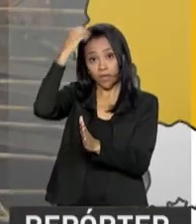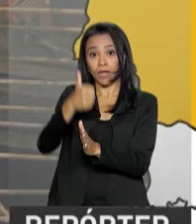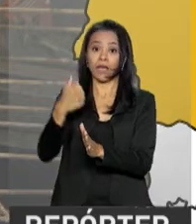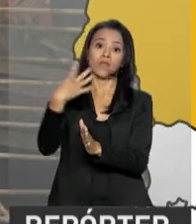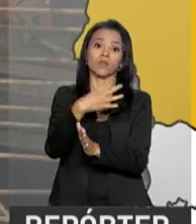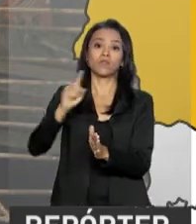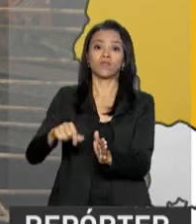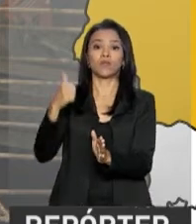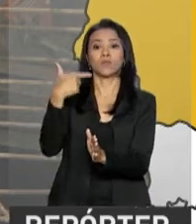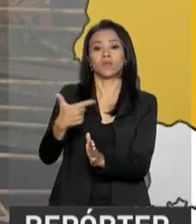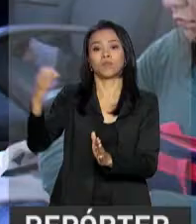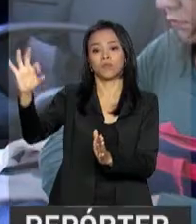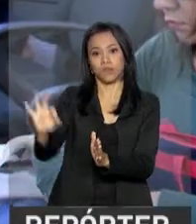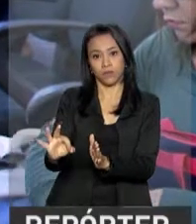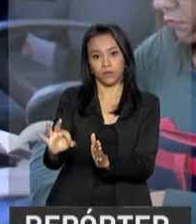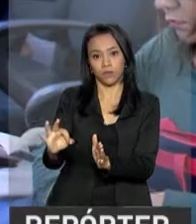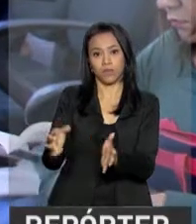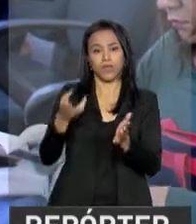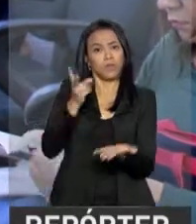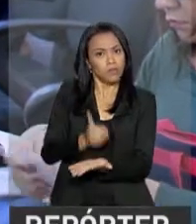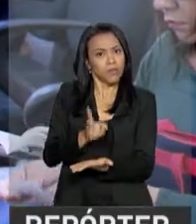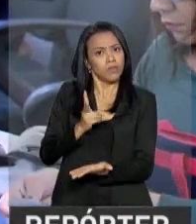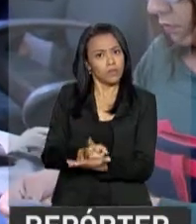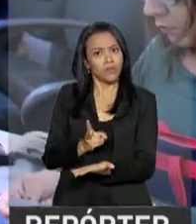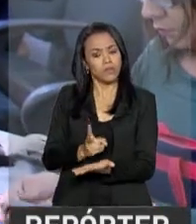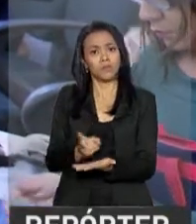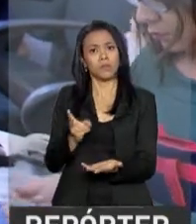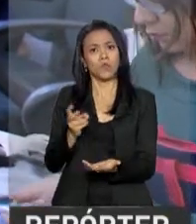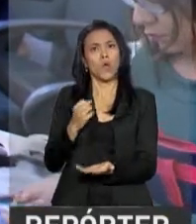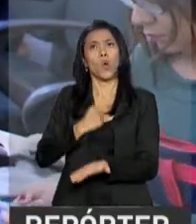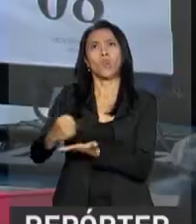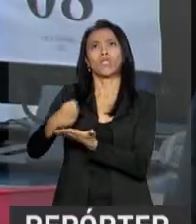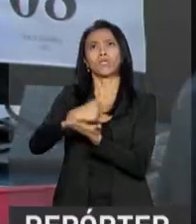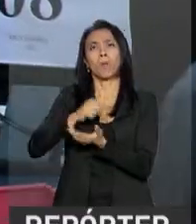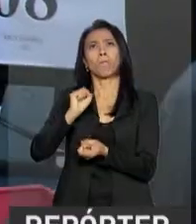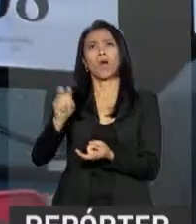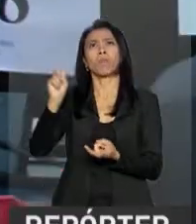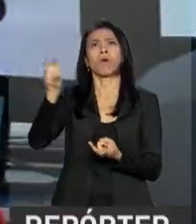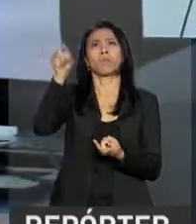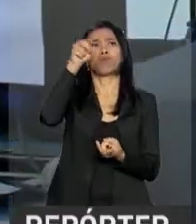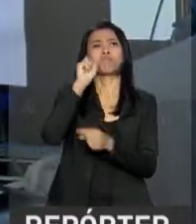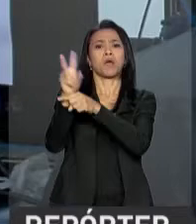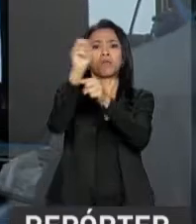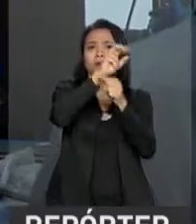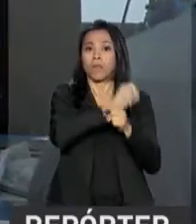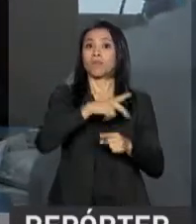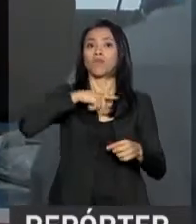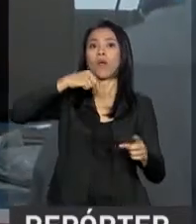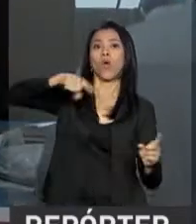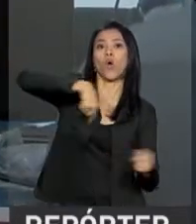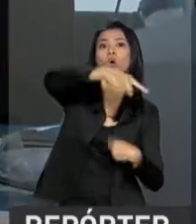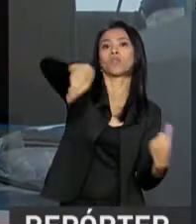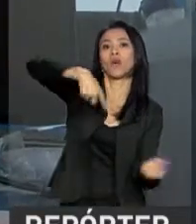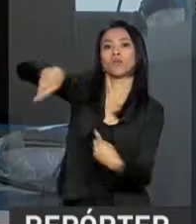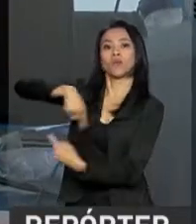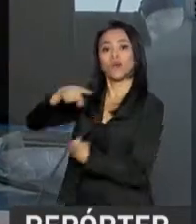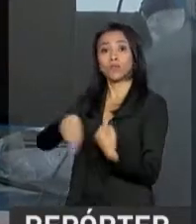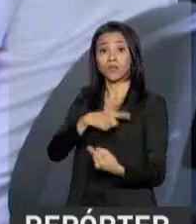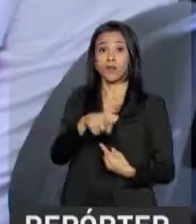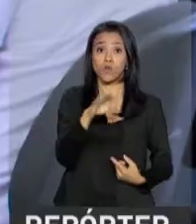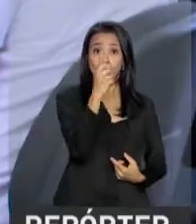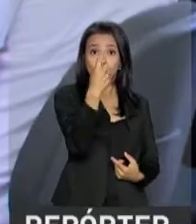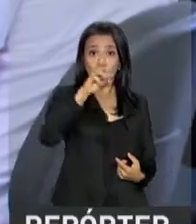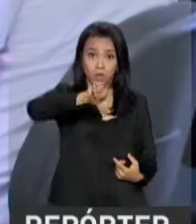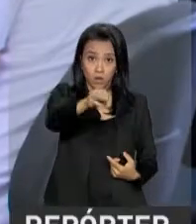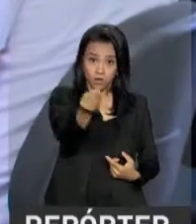14,2 por cento mesmo com toda essa contratação ainda existe uma rotatividade de 1 milhão de empregos